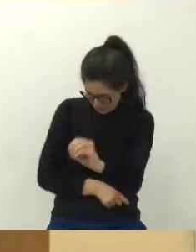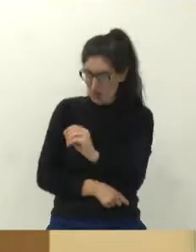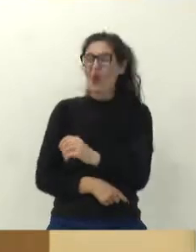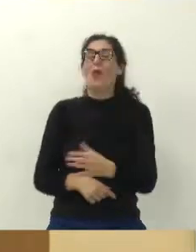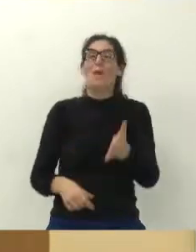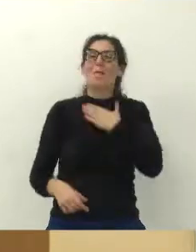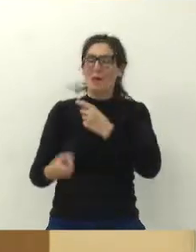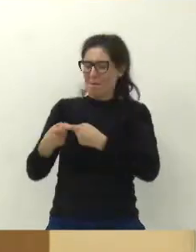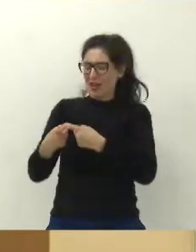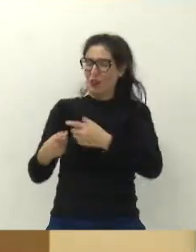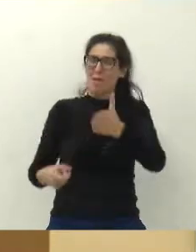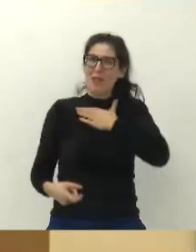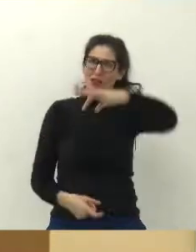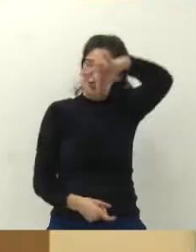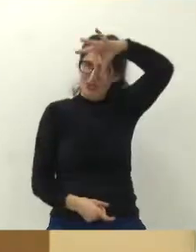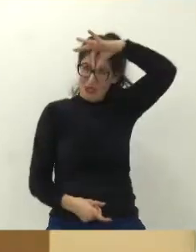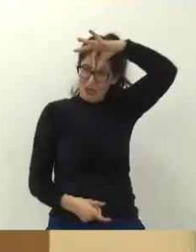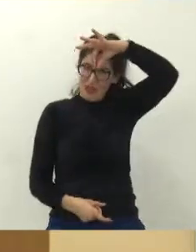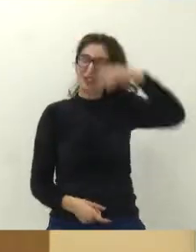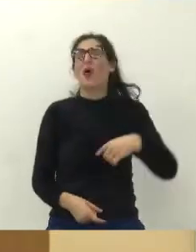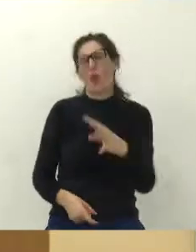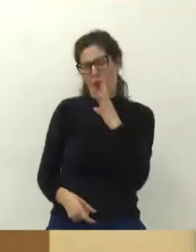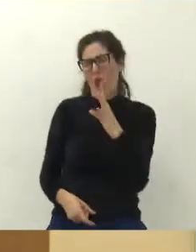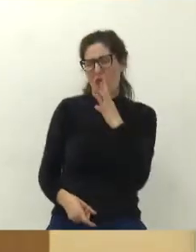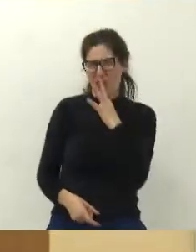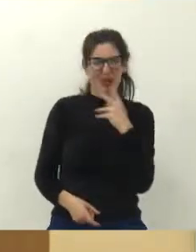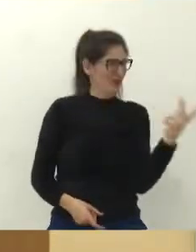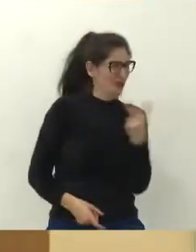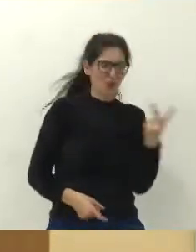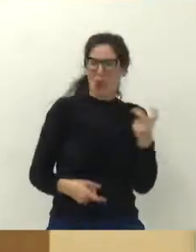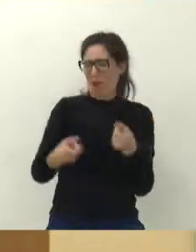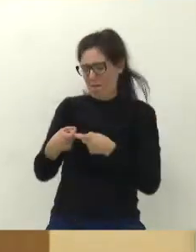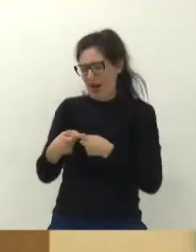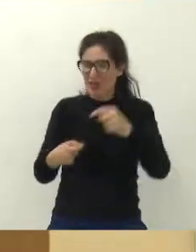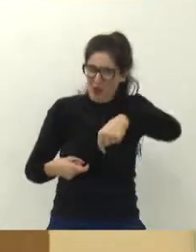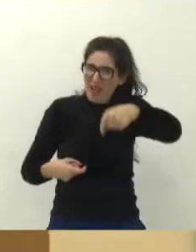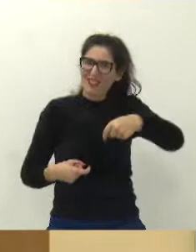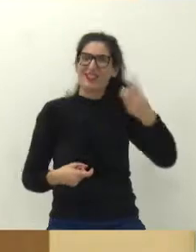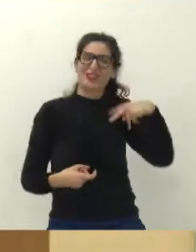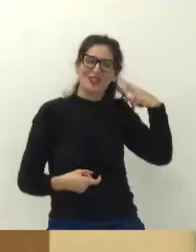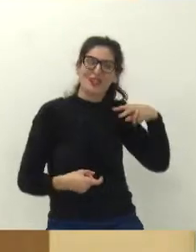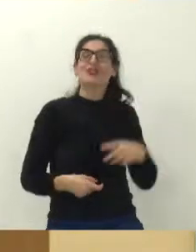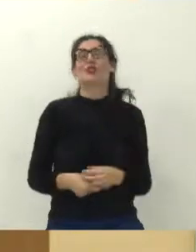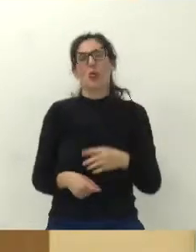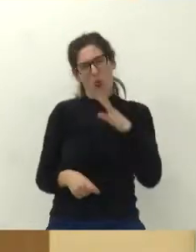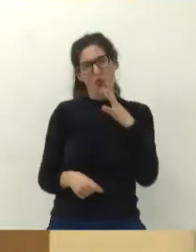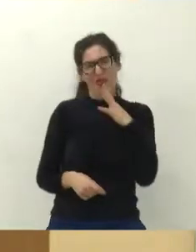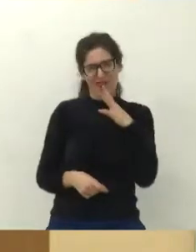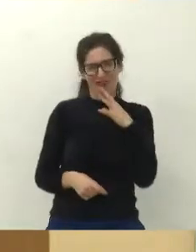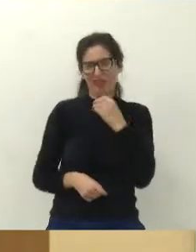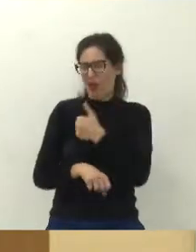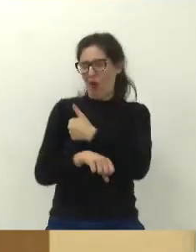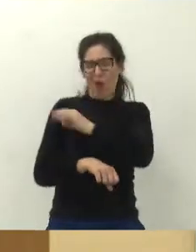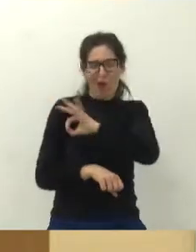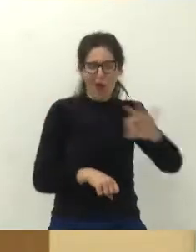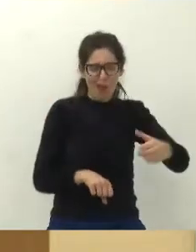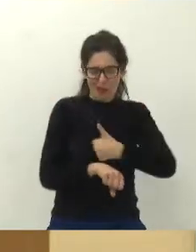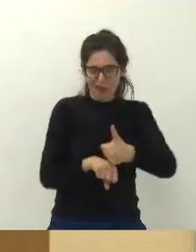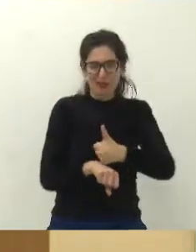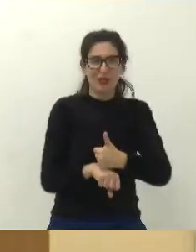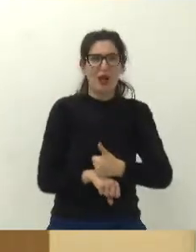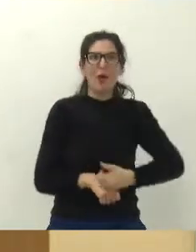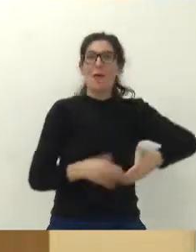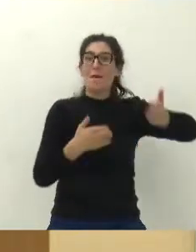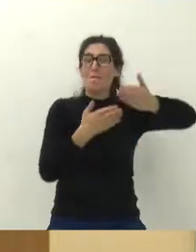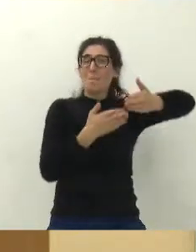eu posso falar dos dois, não é? Dessa nova geração que está vindo, que eu acho que precisa um pouco mais de humanização. Isso aí eu falo. A antiga geração,